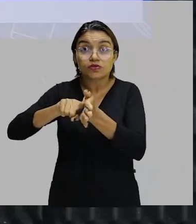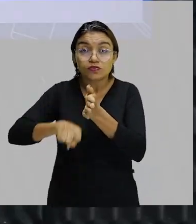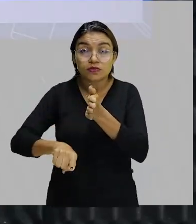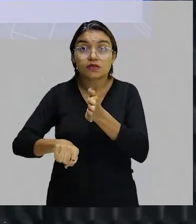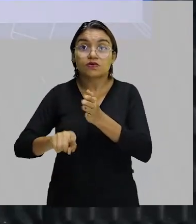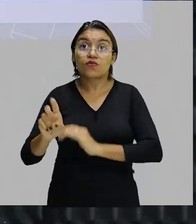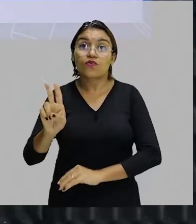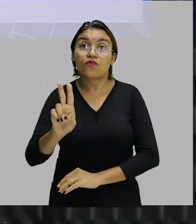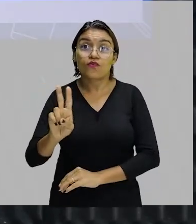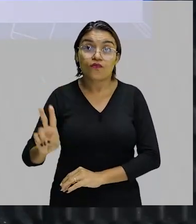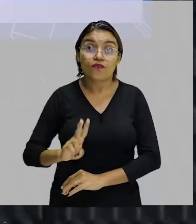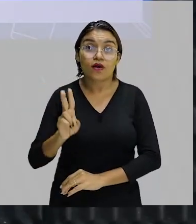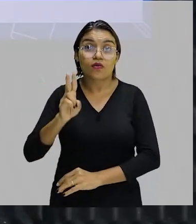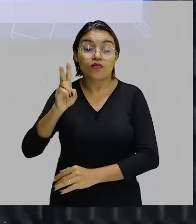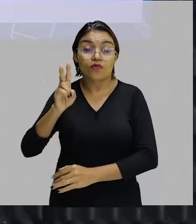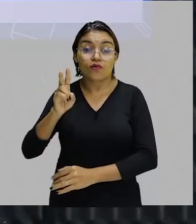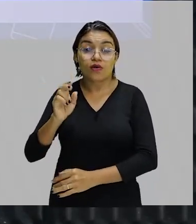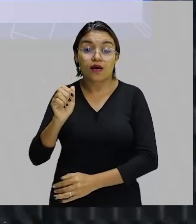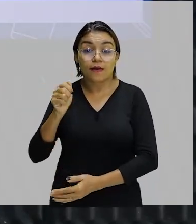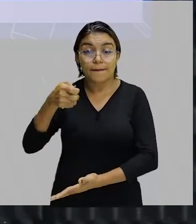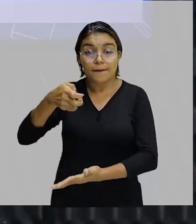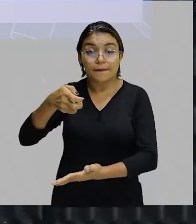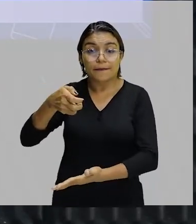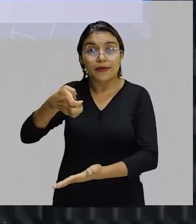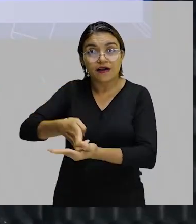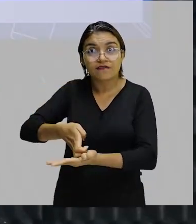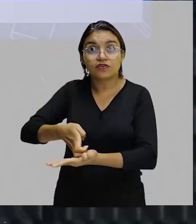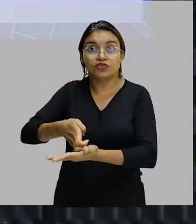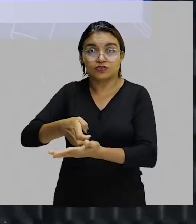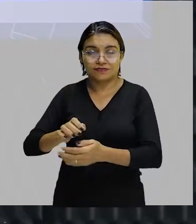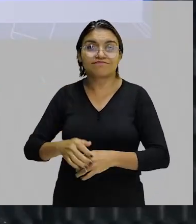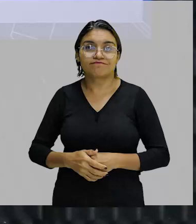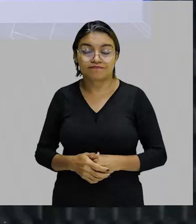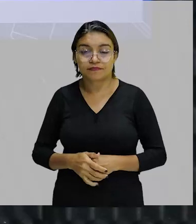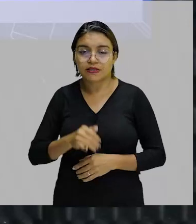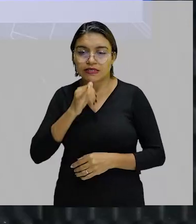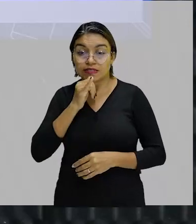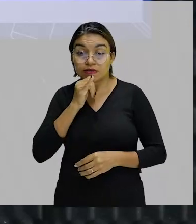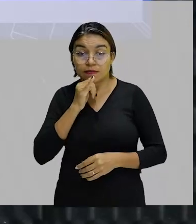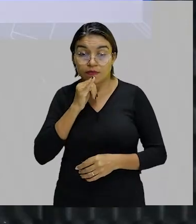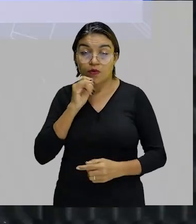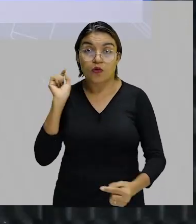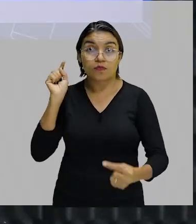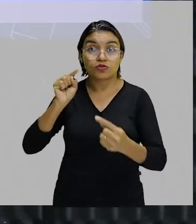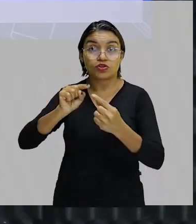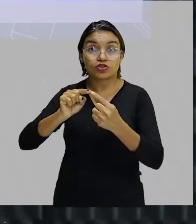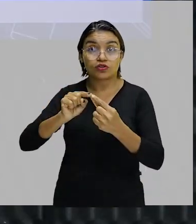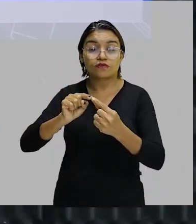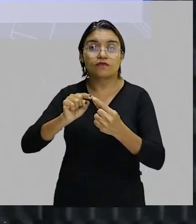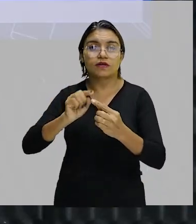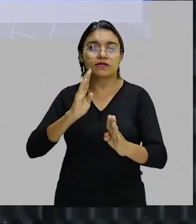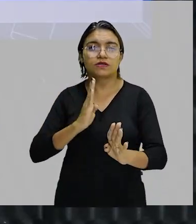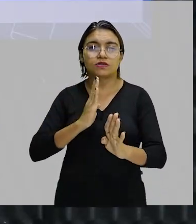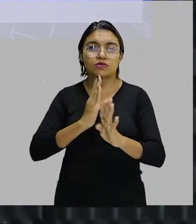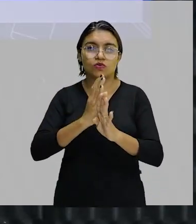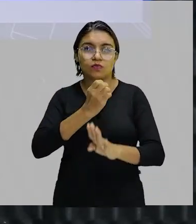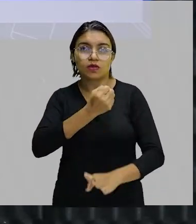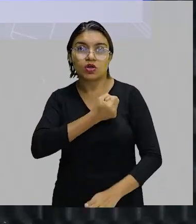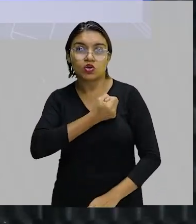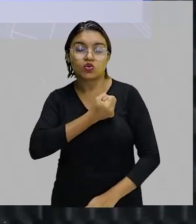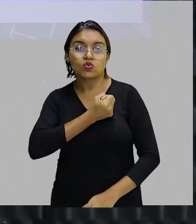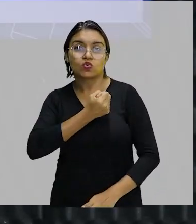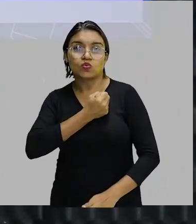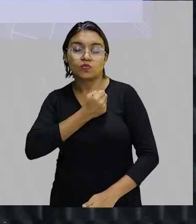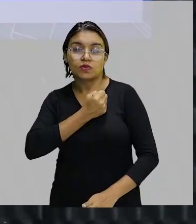com o valor à vista. Tá? Então, o meu objetivo é identificar os termos para que eu calcule a